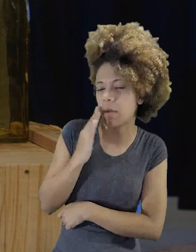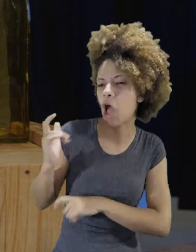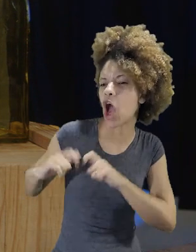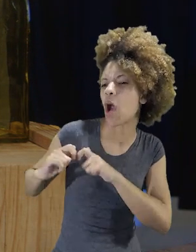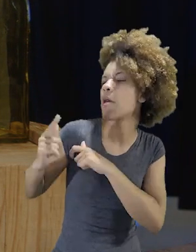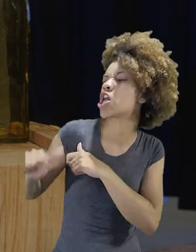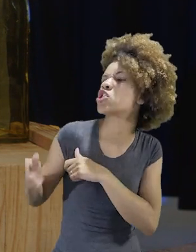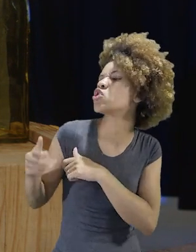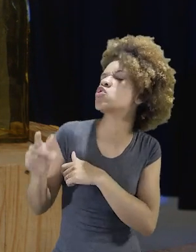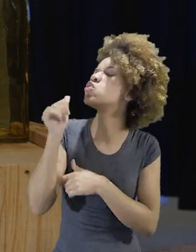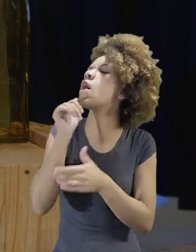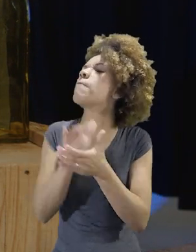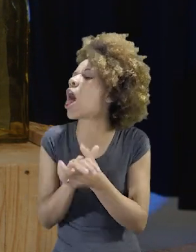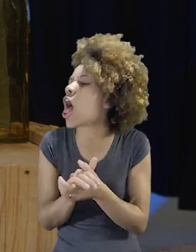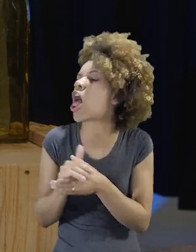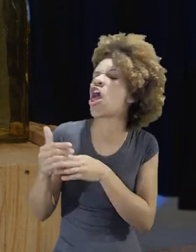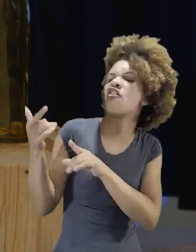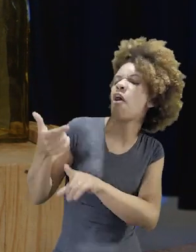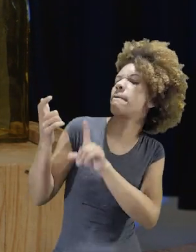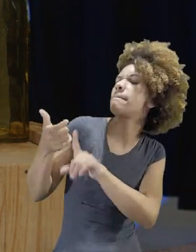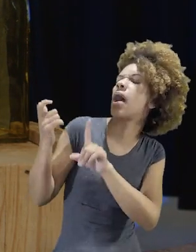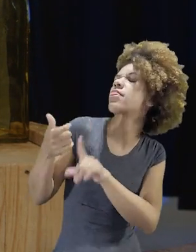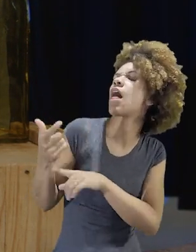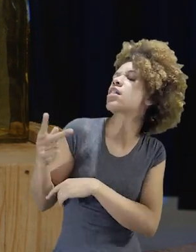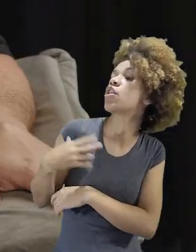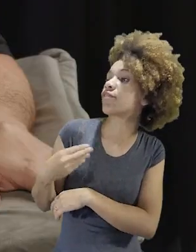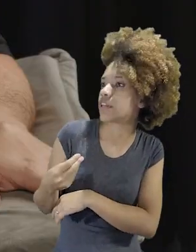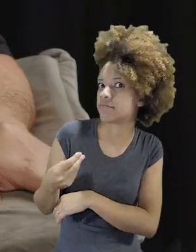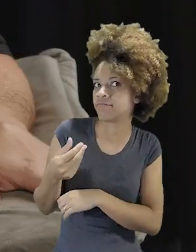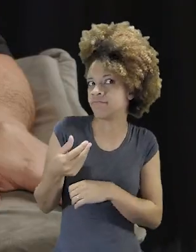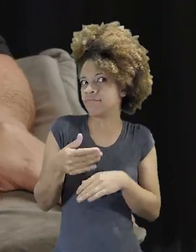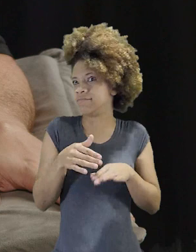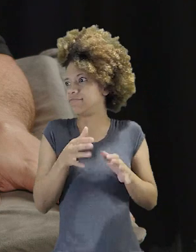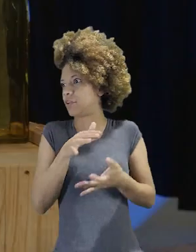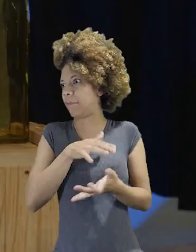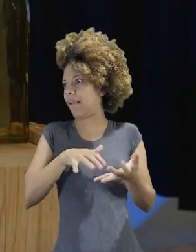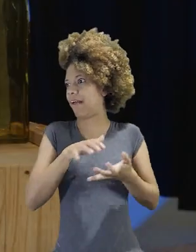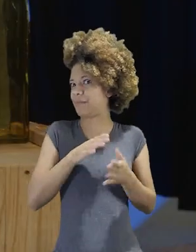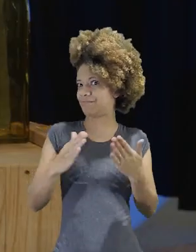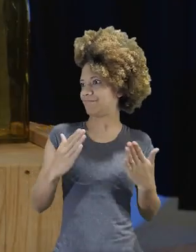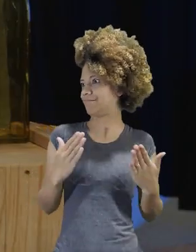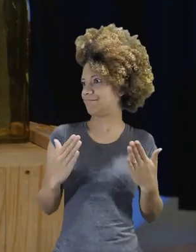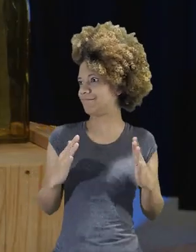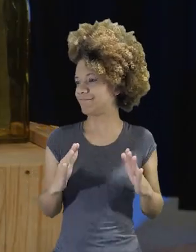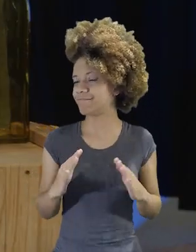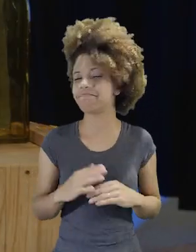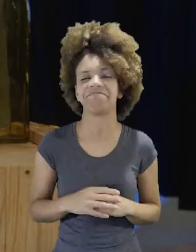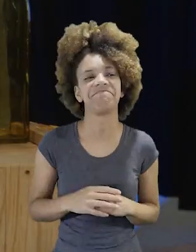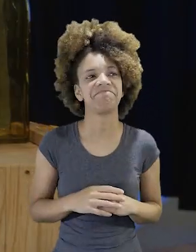que eu comia só mulher não sei quê eu vou matar os seus filhos chegou nesse nível tá ligado